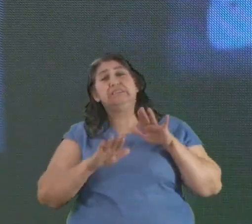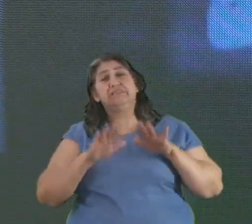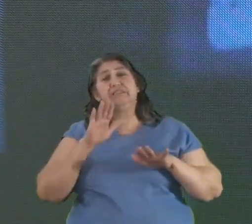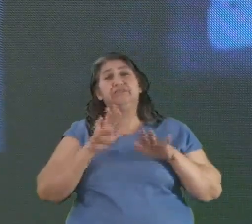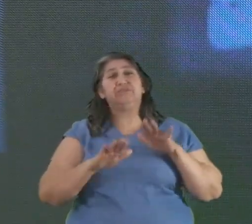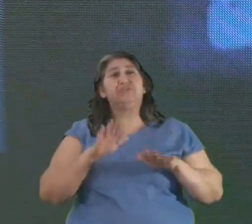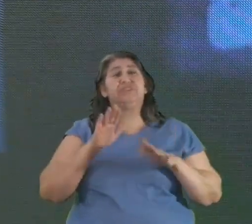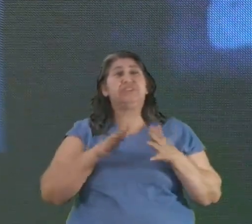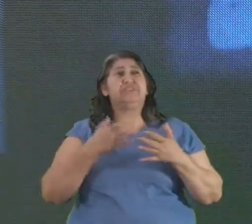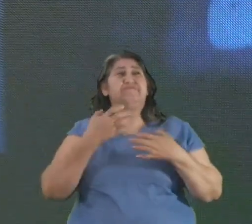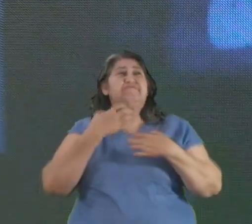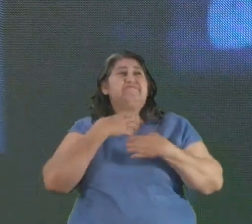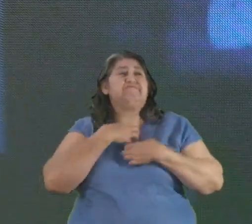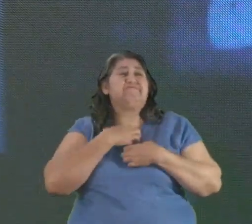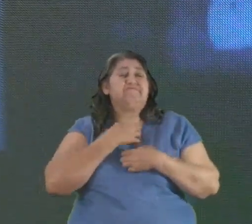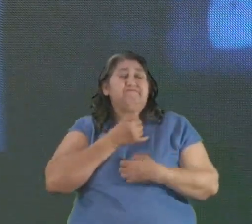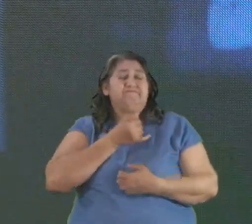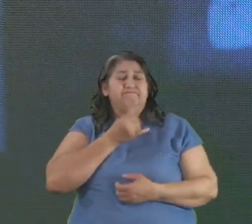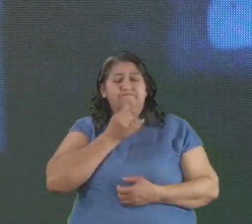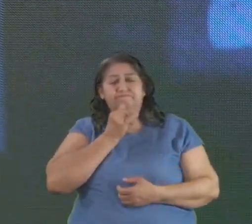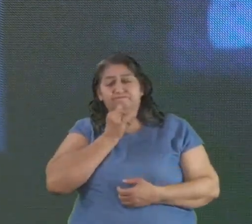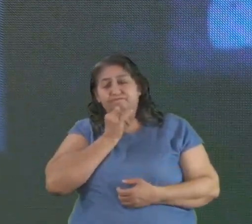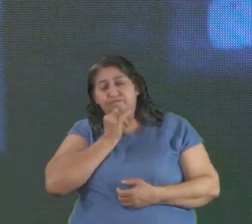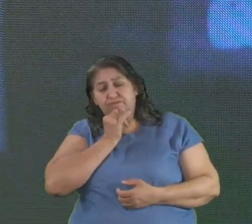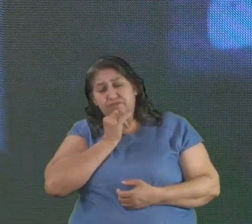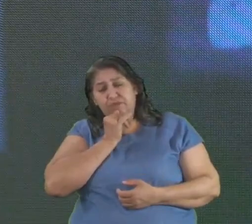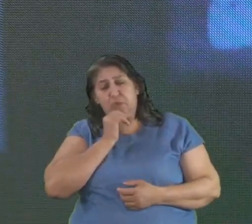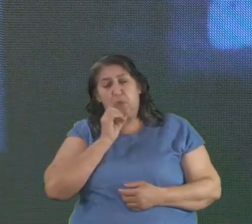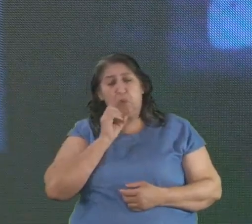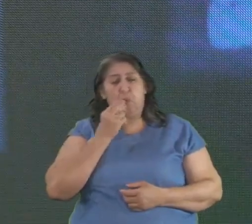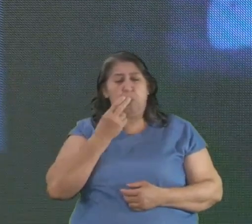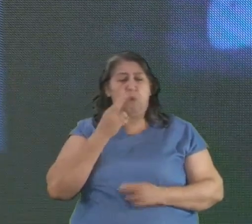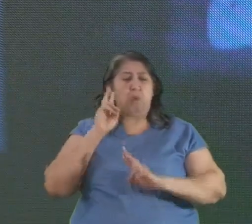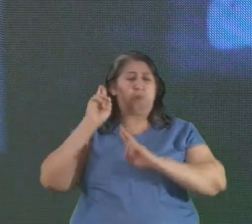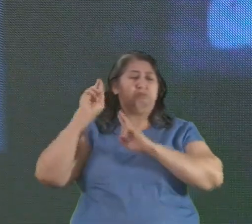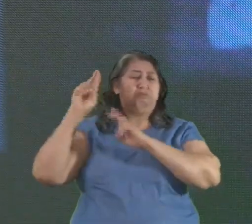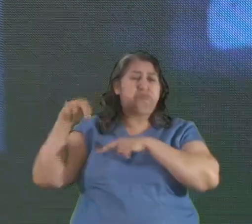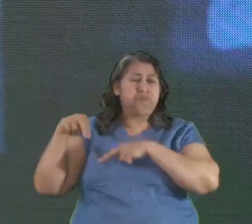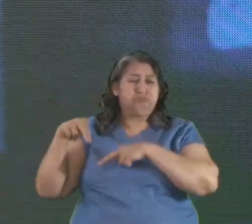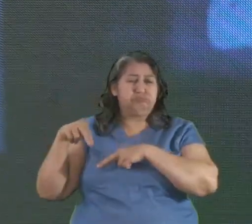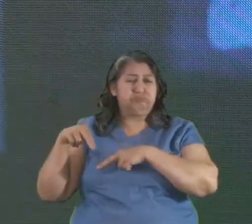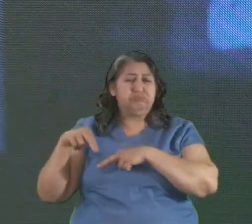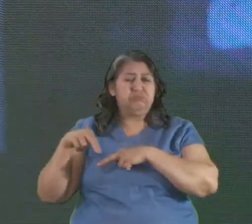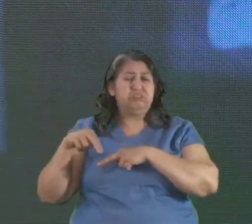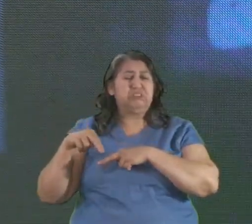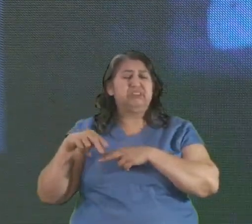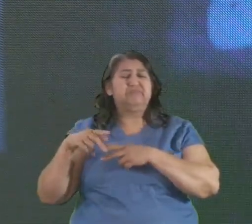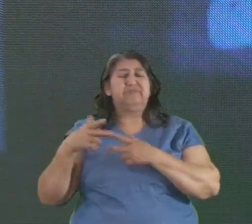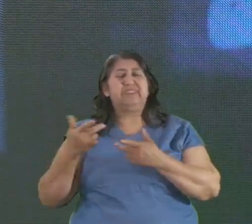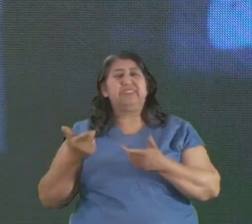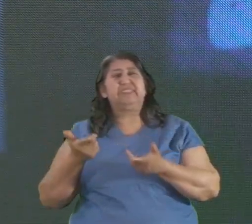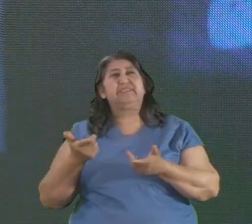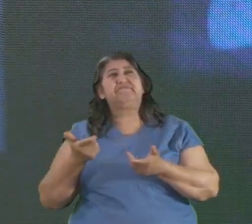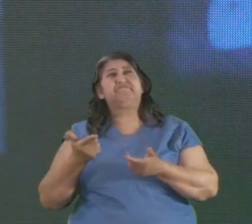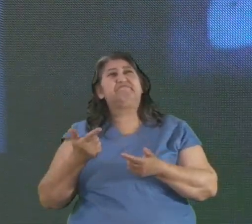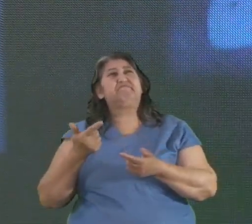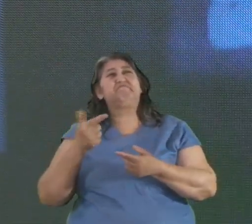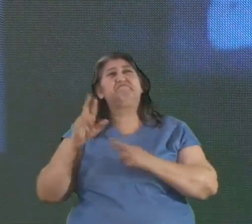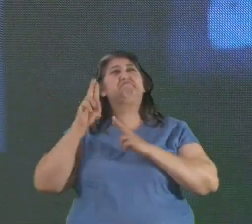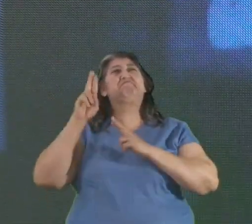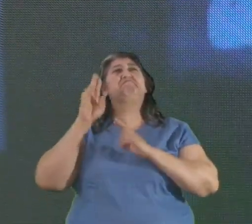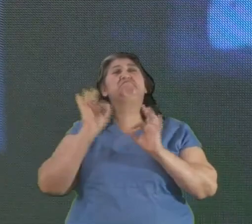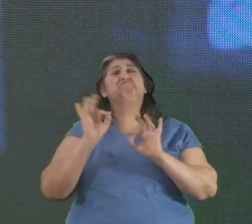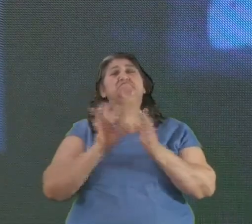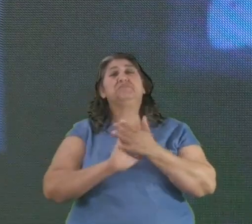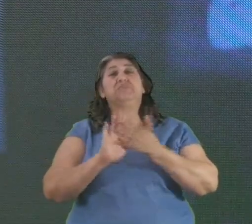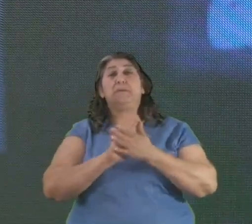aqui esta noite está se sentindo triste, ou sem esperança, ou sem perspectiva, Deus te trouxe aqui esta